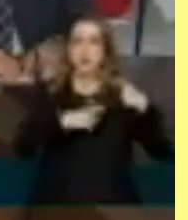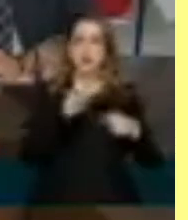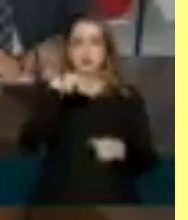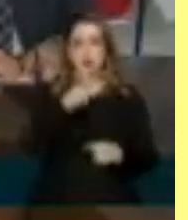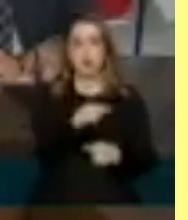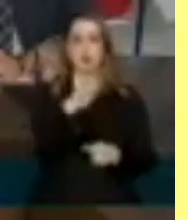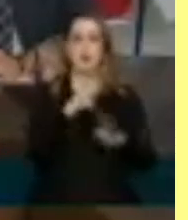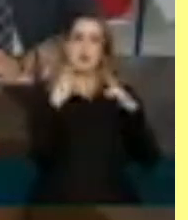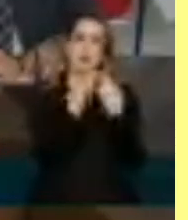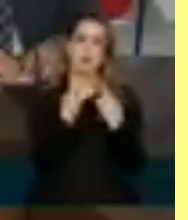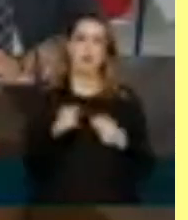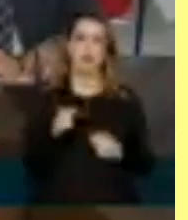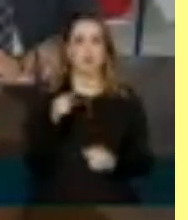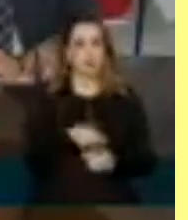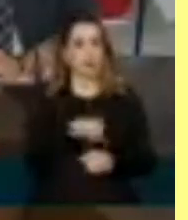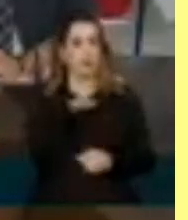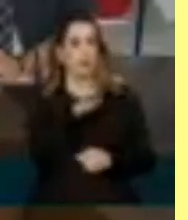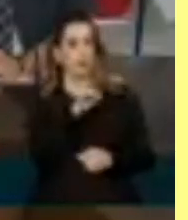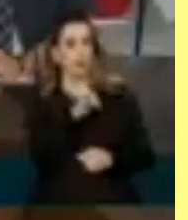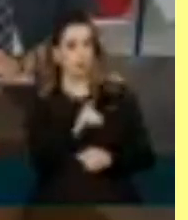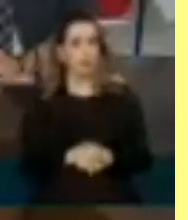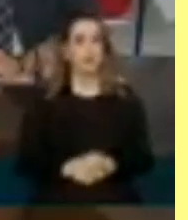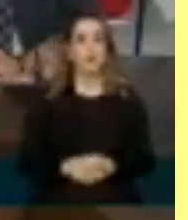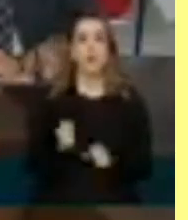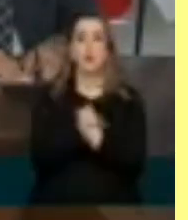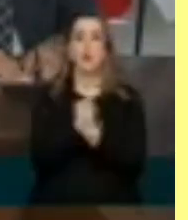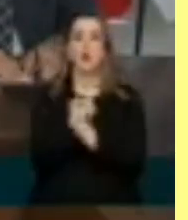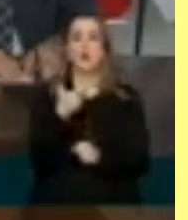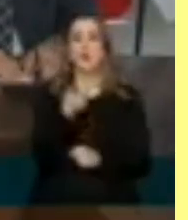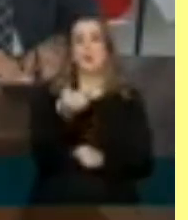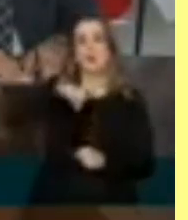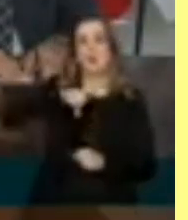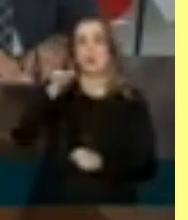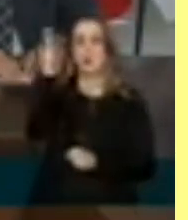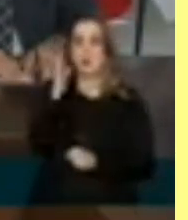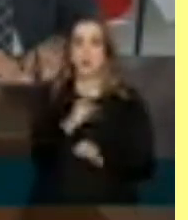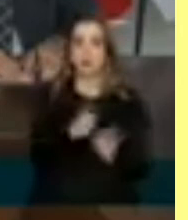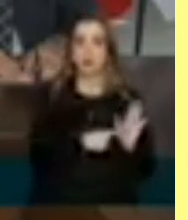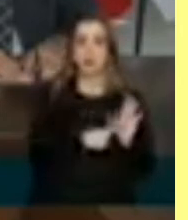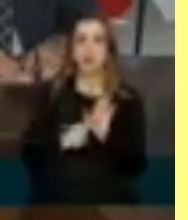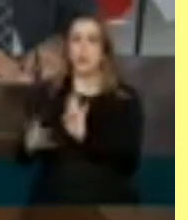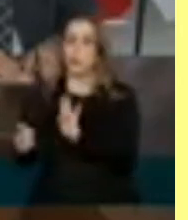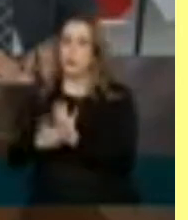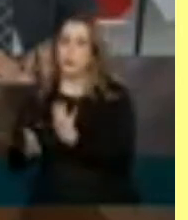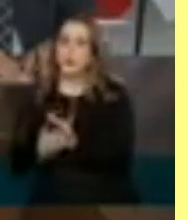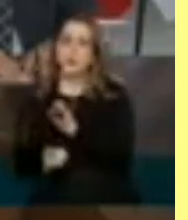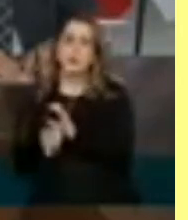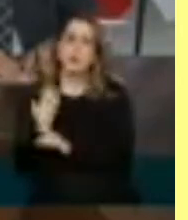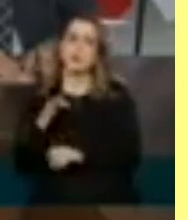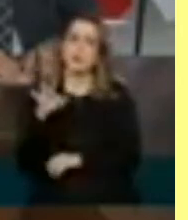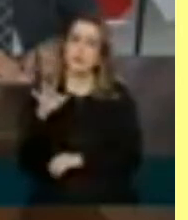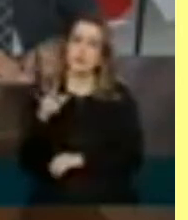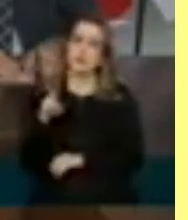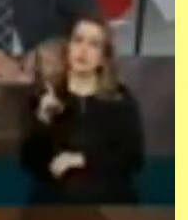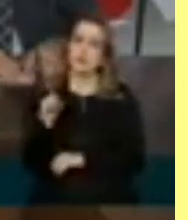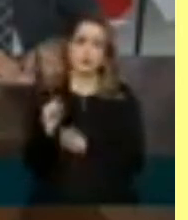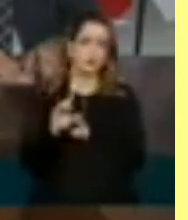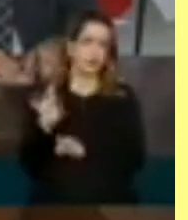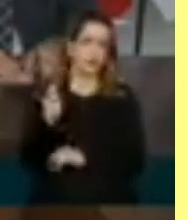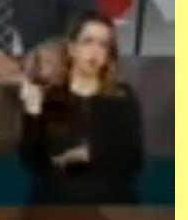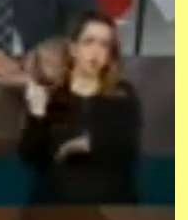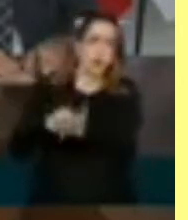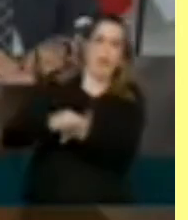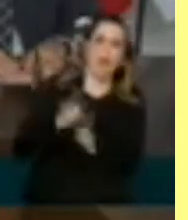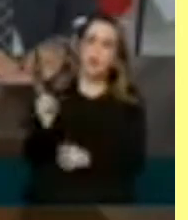Anual do BID. Em 2019, o Brasil enviou ao banco proposta para a criação de um fundo não apenas de